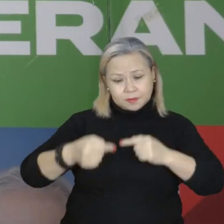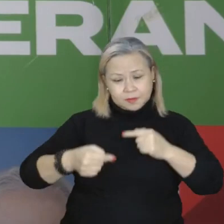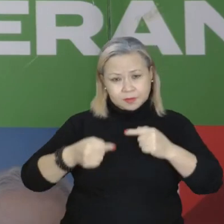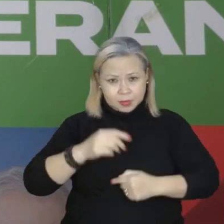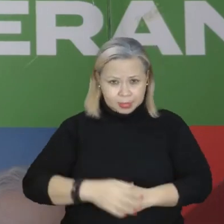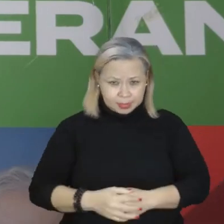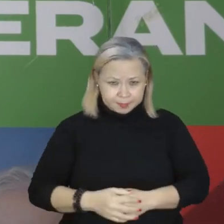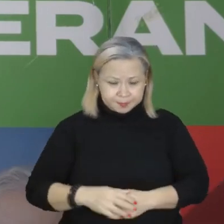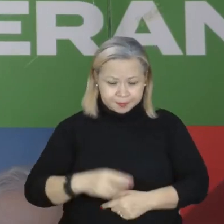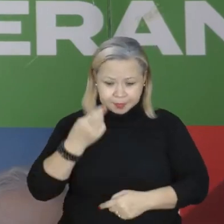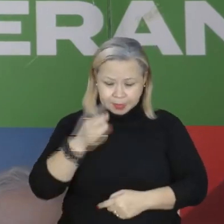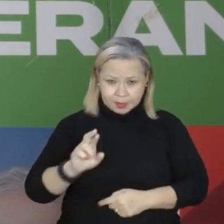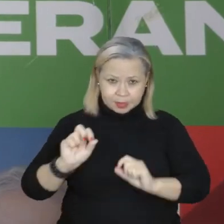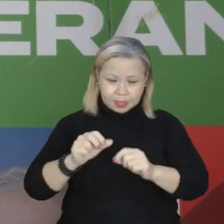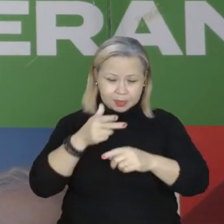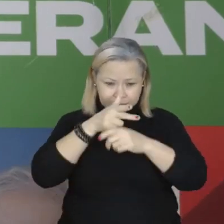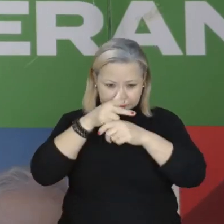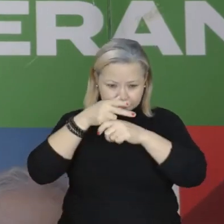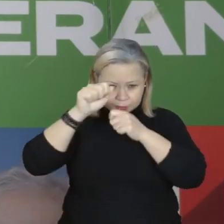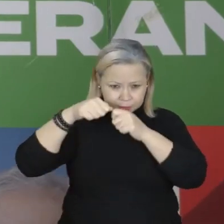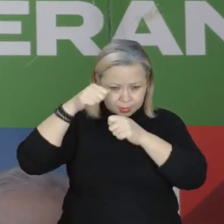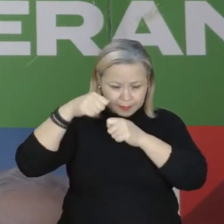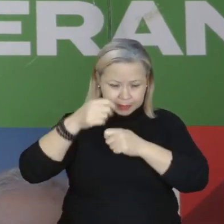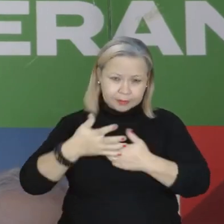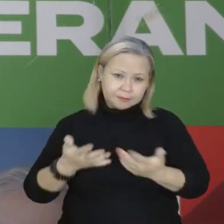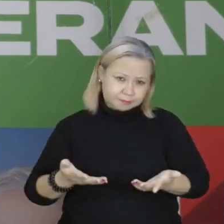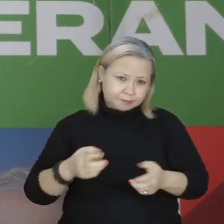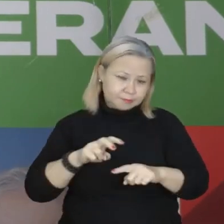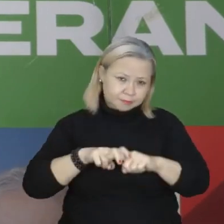a razão da gravação.